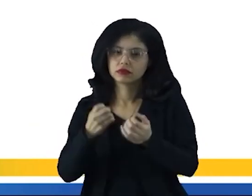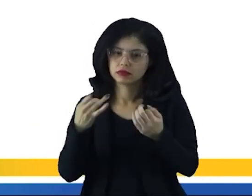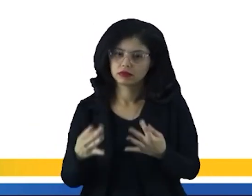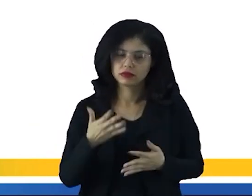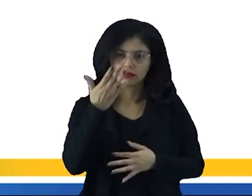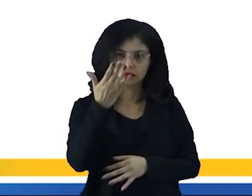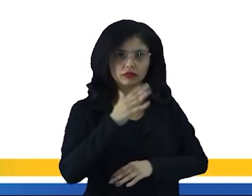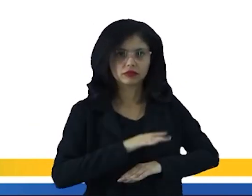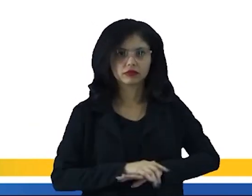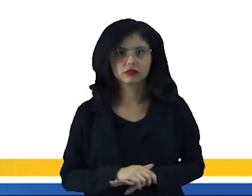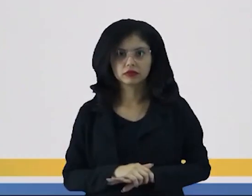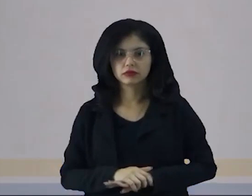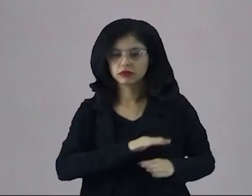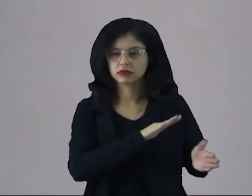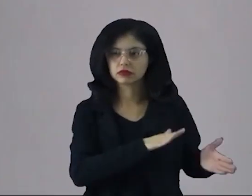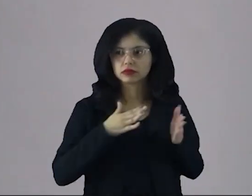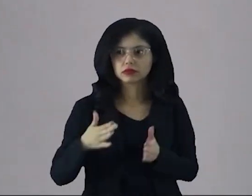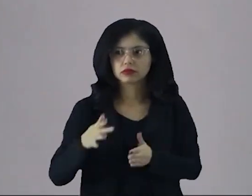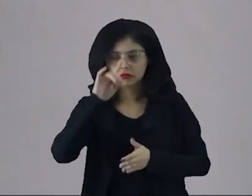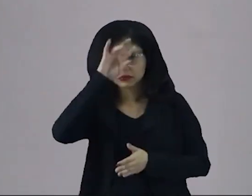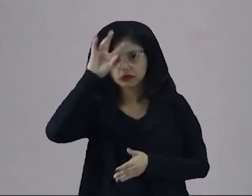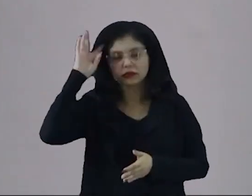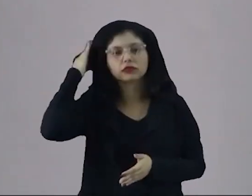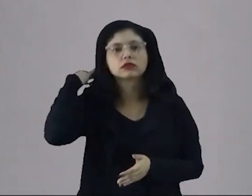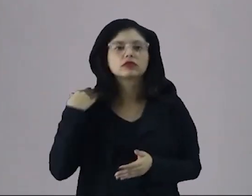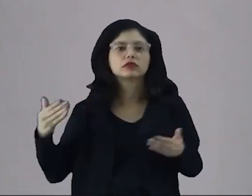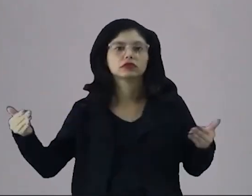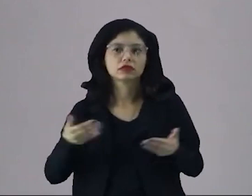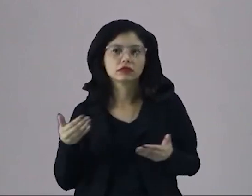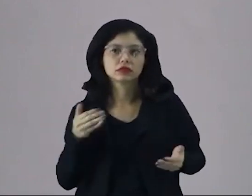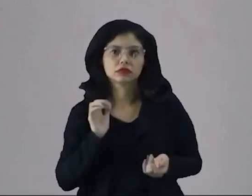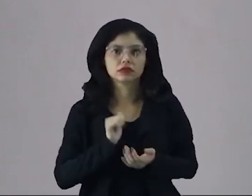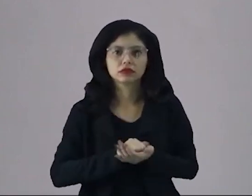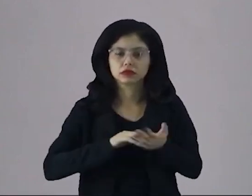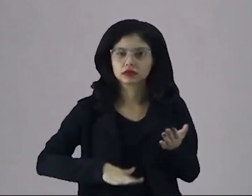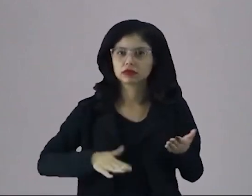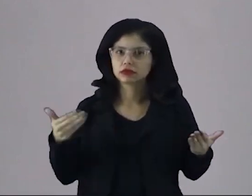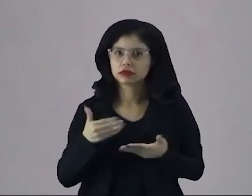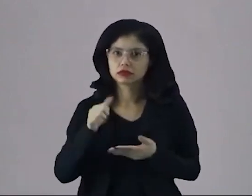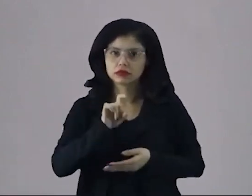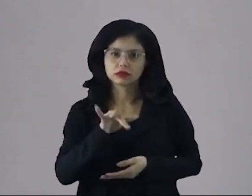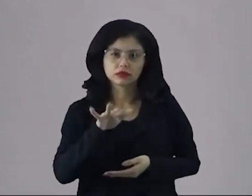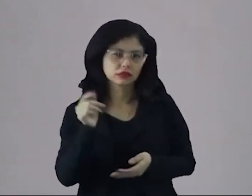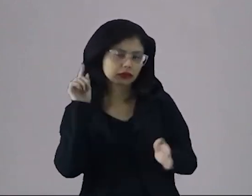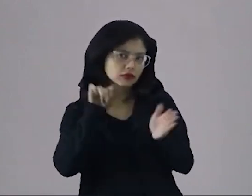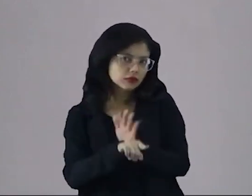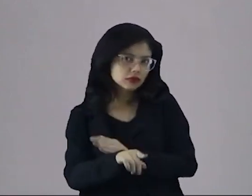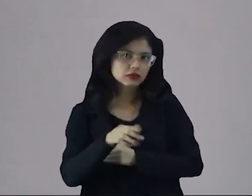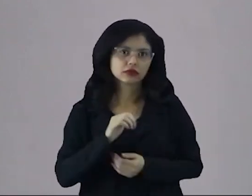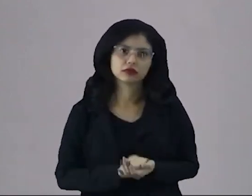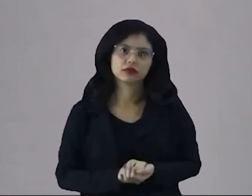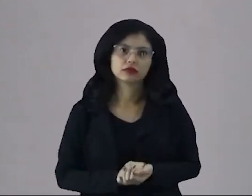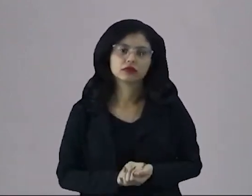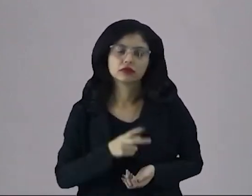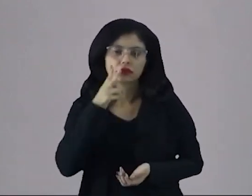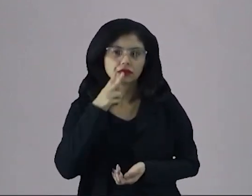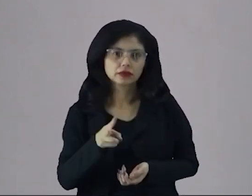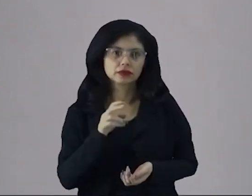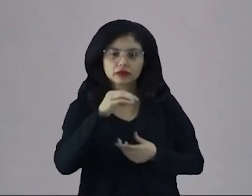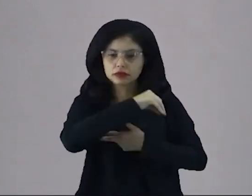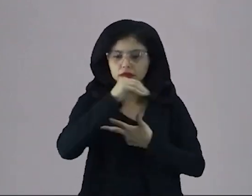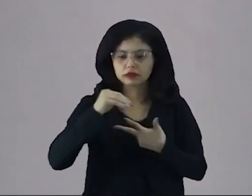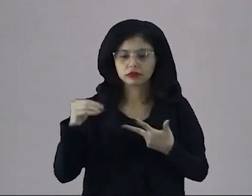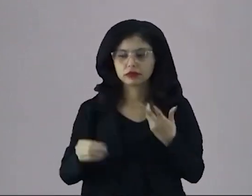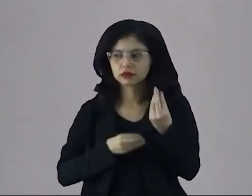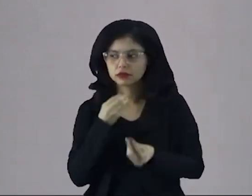vocês. Então a partir disso a gente vai entrar agora no nosso Exercitando, simular uma questão que é vista no Enem